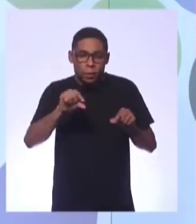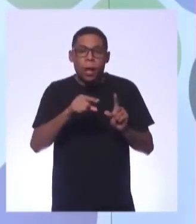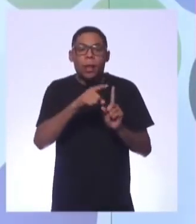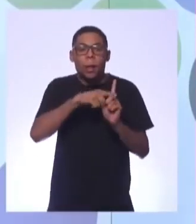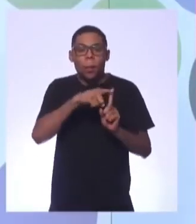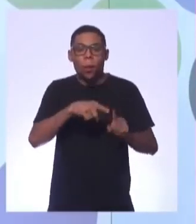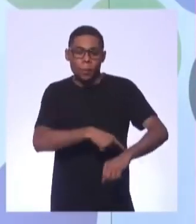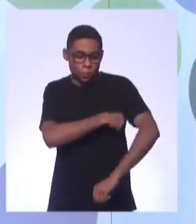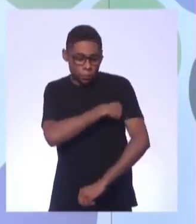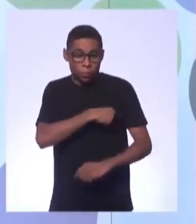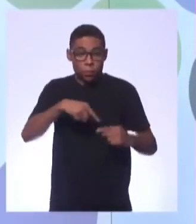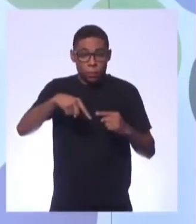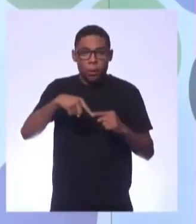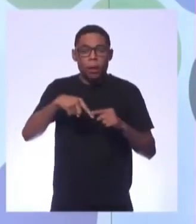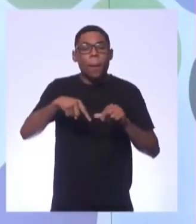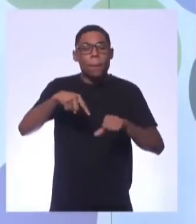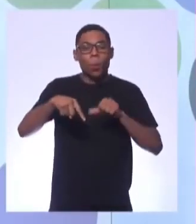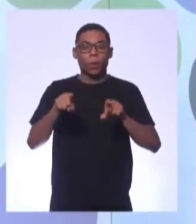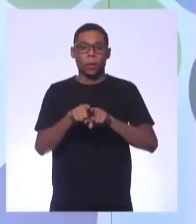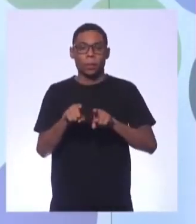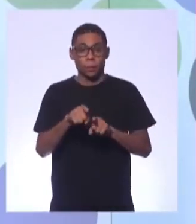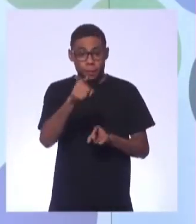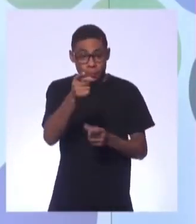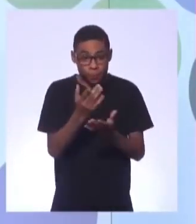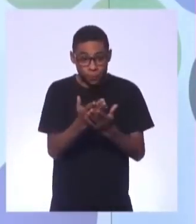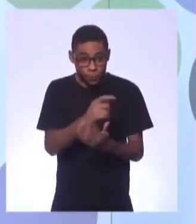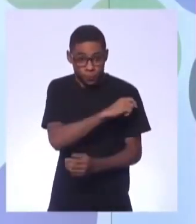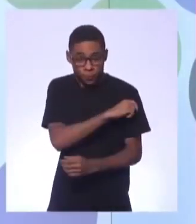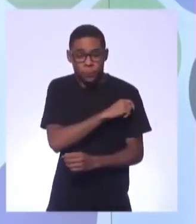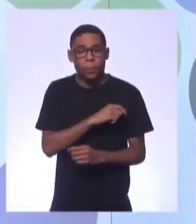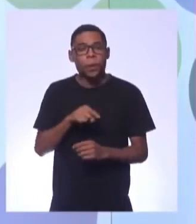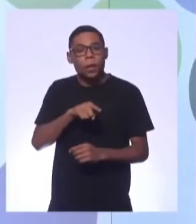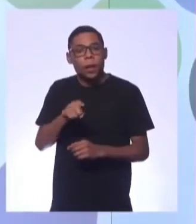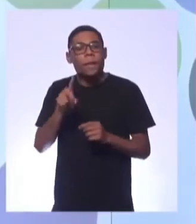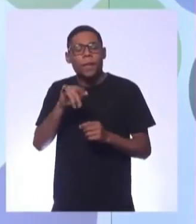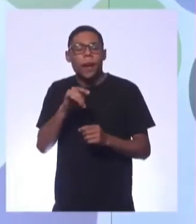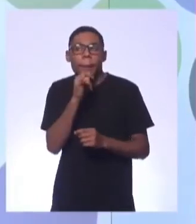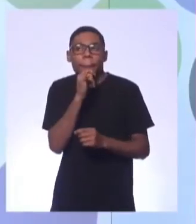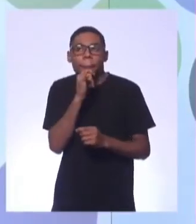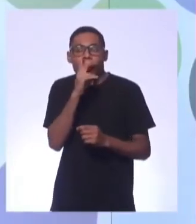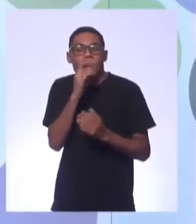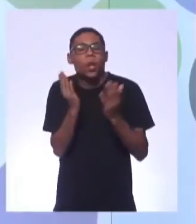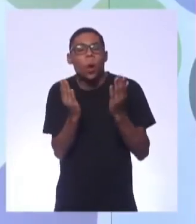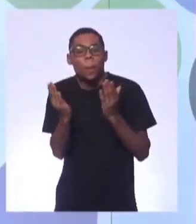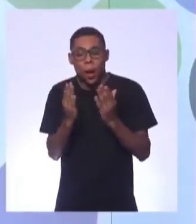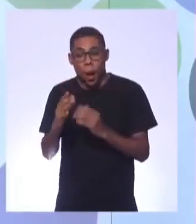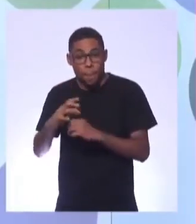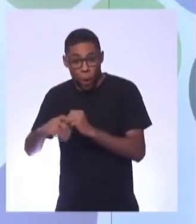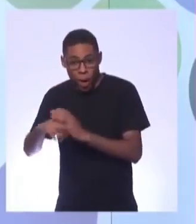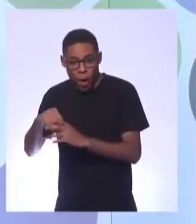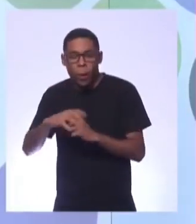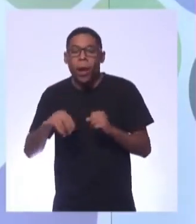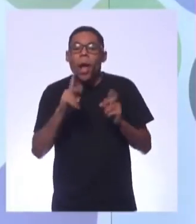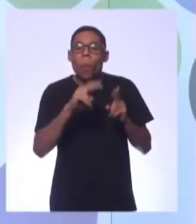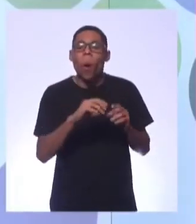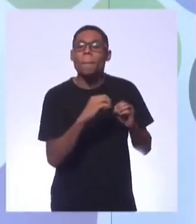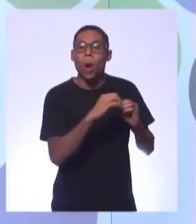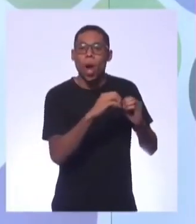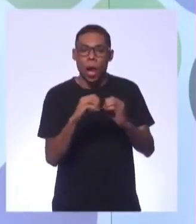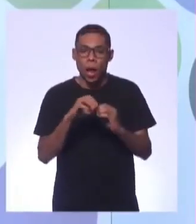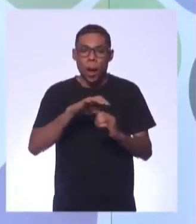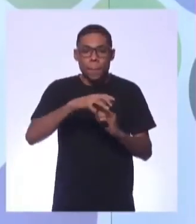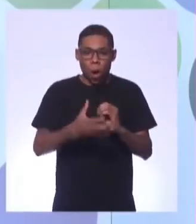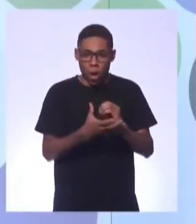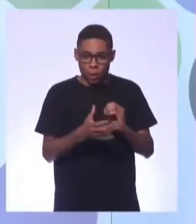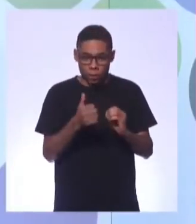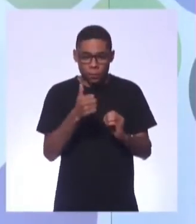você perceber, estudante, que neste momento a gente vai tratar as moléculas como bolinhas. Tá bom? Então, no modelo que nós estamos estudando agora,